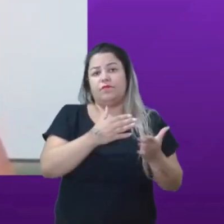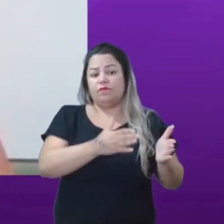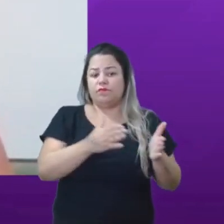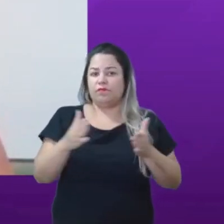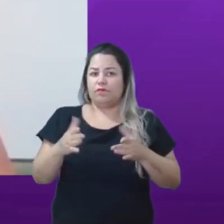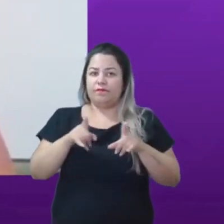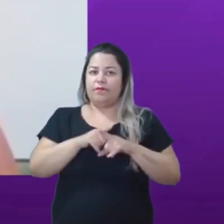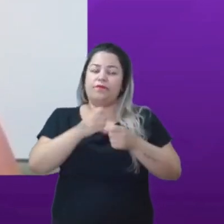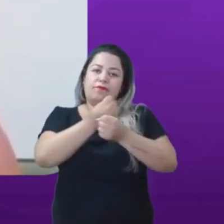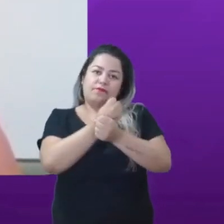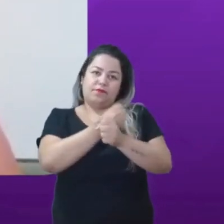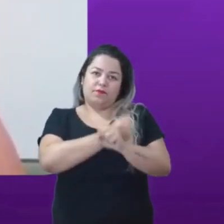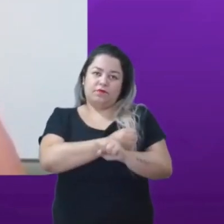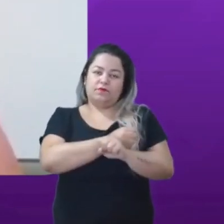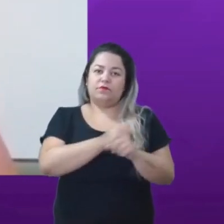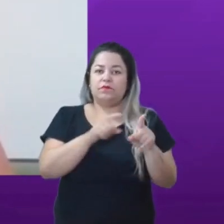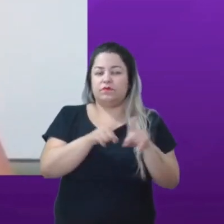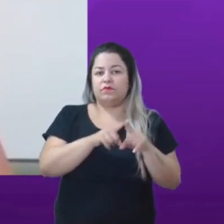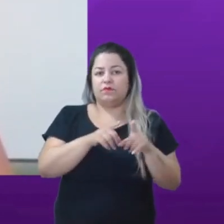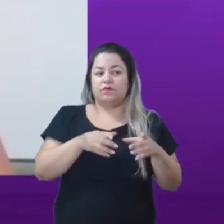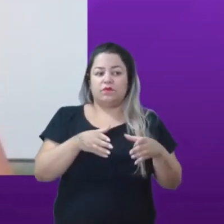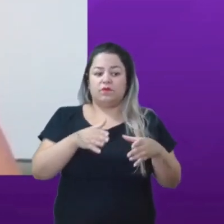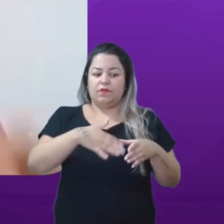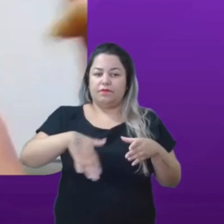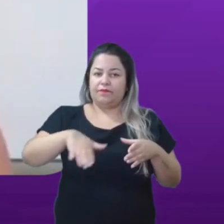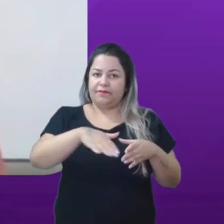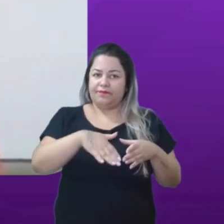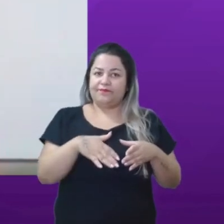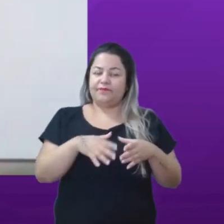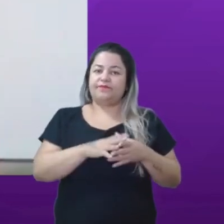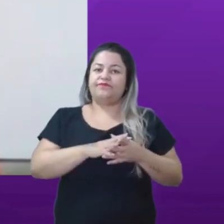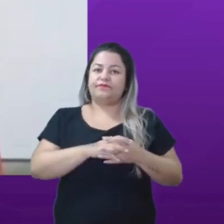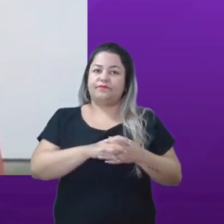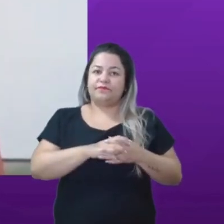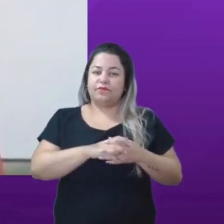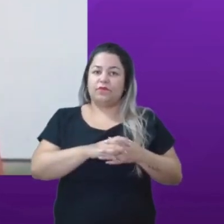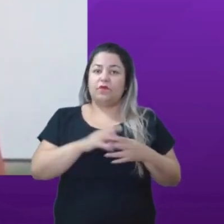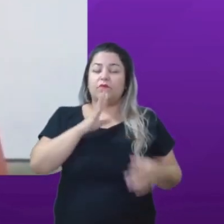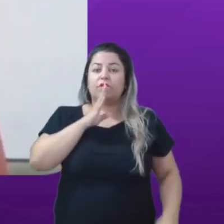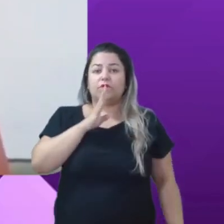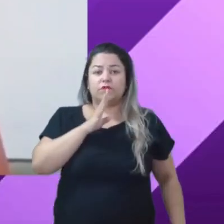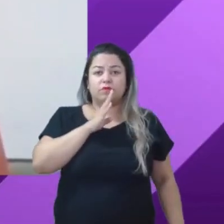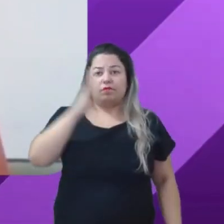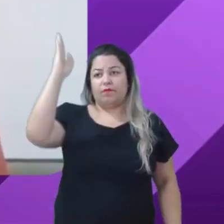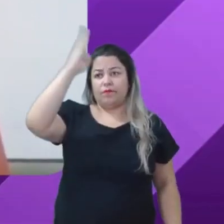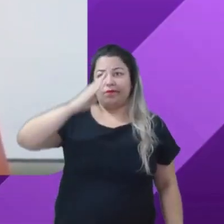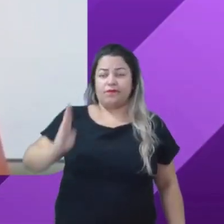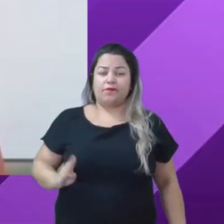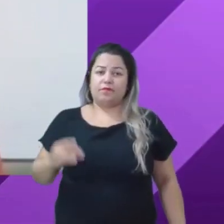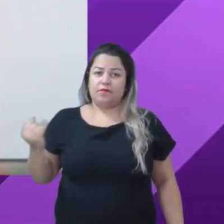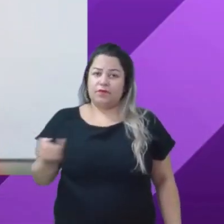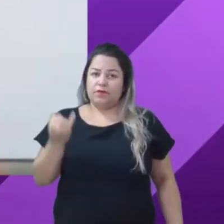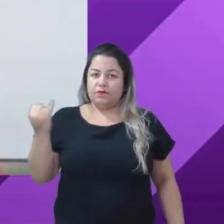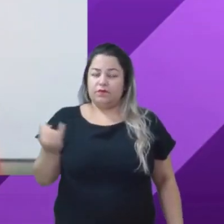da escravidão, durante o processo da colonização aqui nesse território que hoje a gente conhece como Brasil, é fundamental